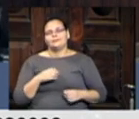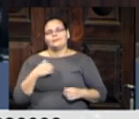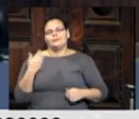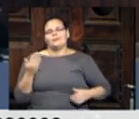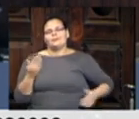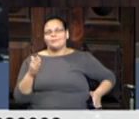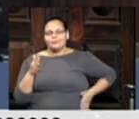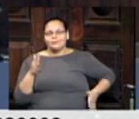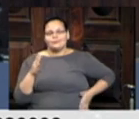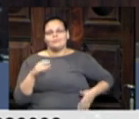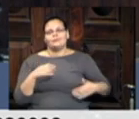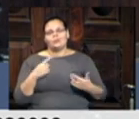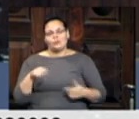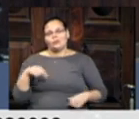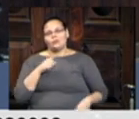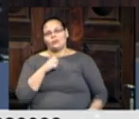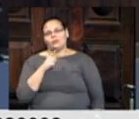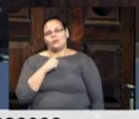Temos ainda